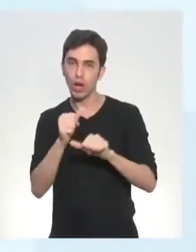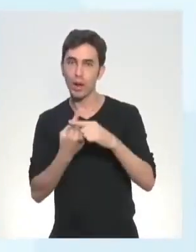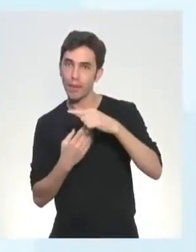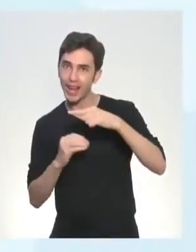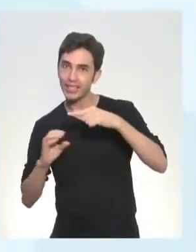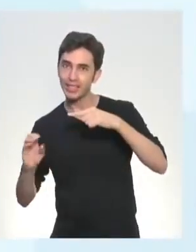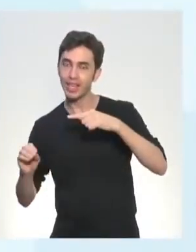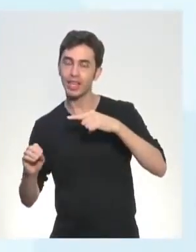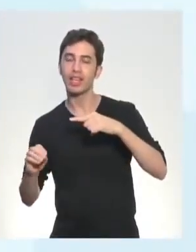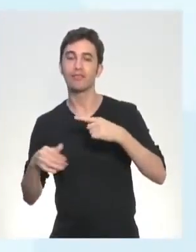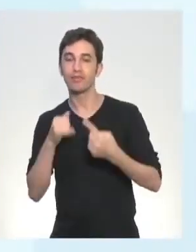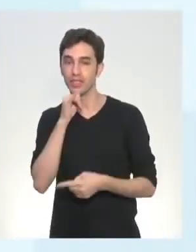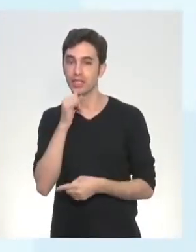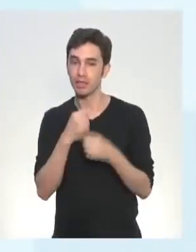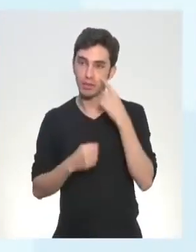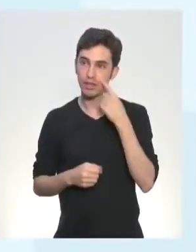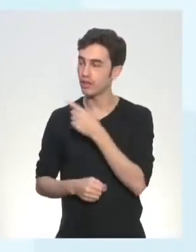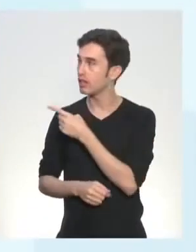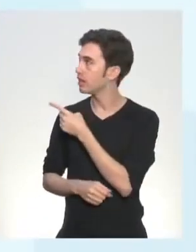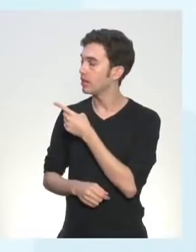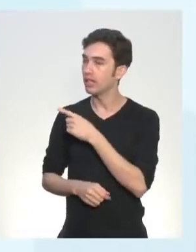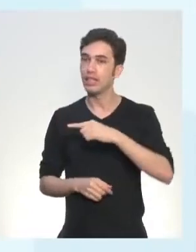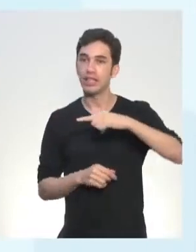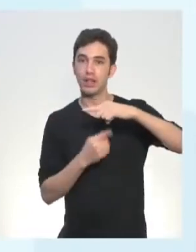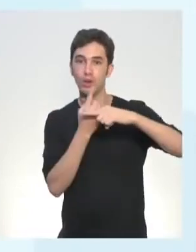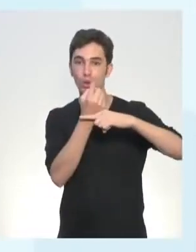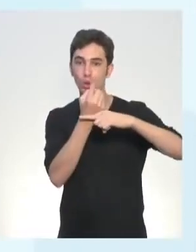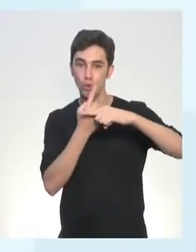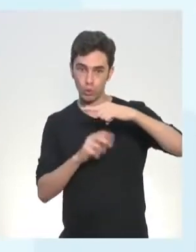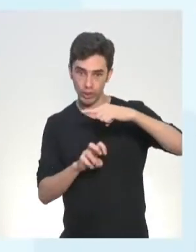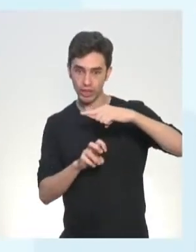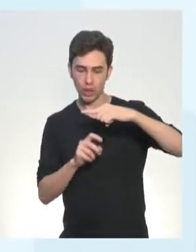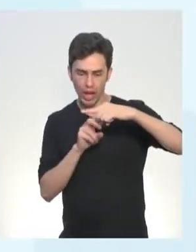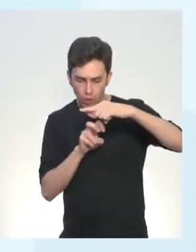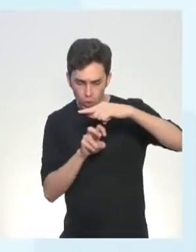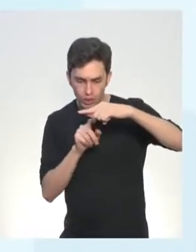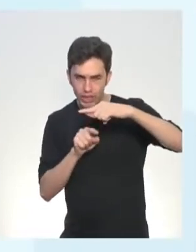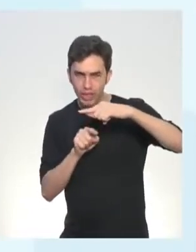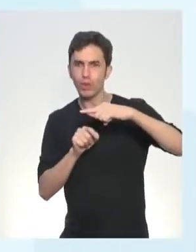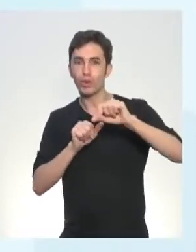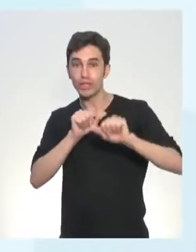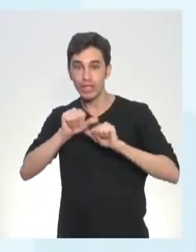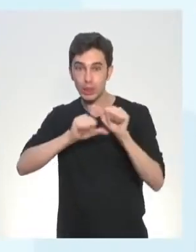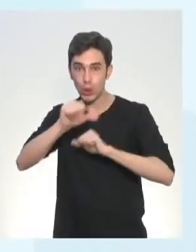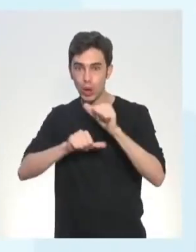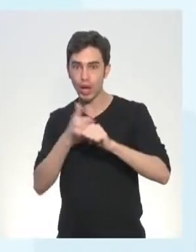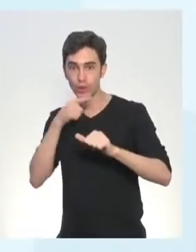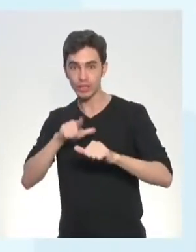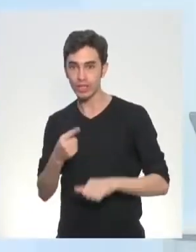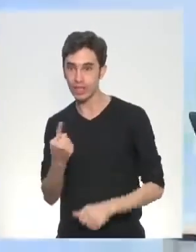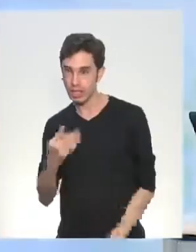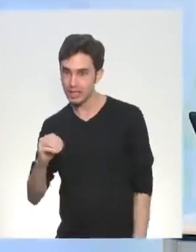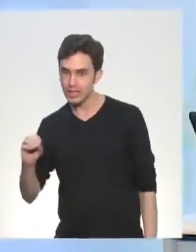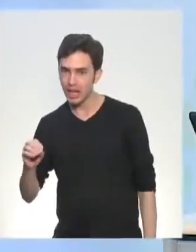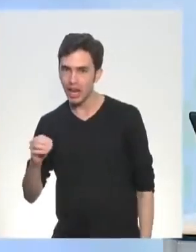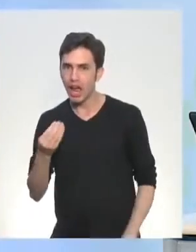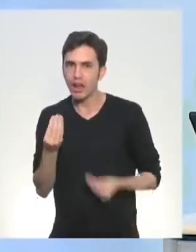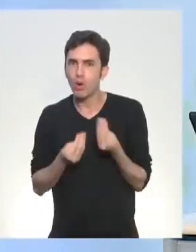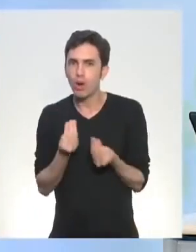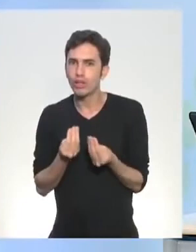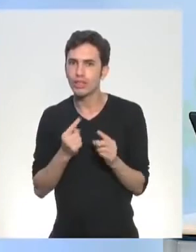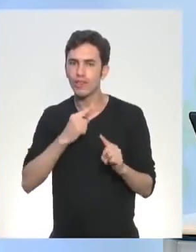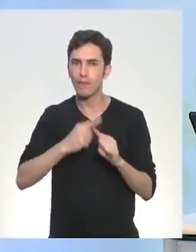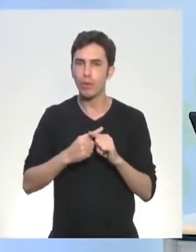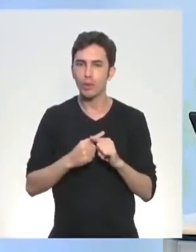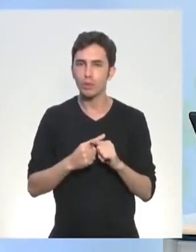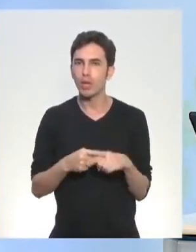número 5 embaixo e você quer que ele vire 100 para poder virar porcentagem, você tem que pensar, 5 eu vou multiplicar por quanto